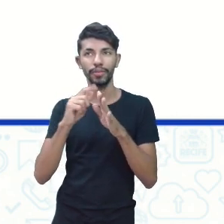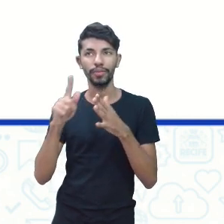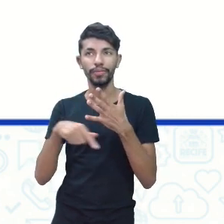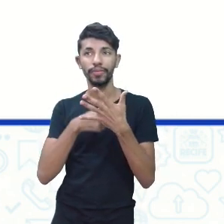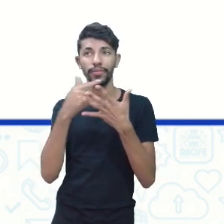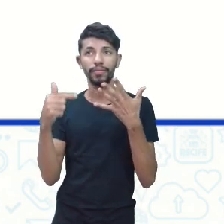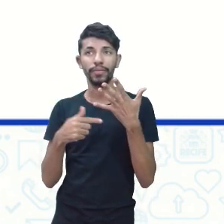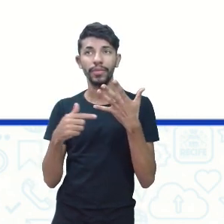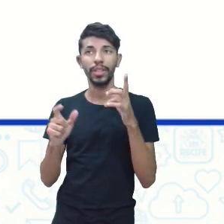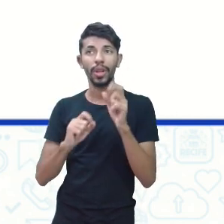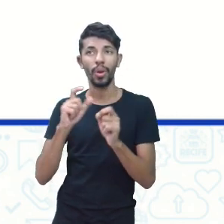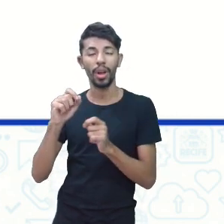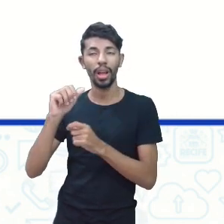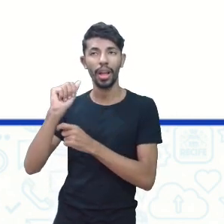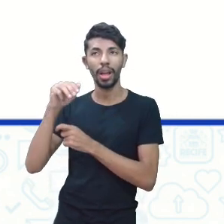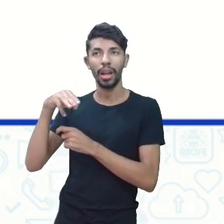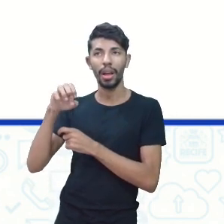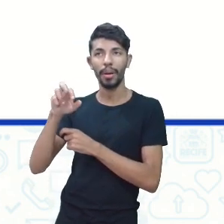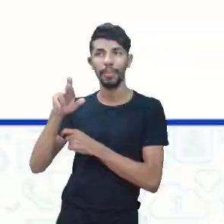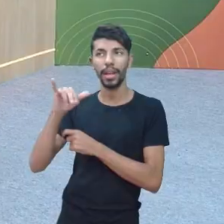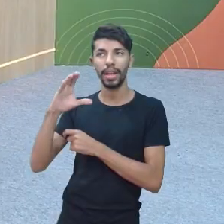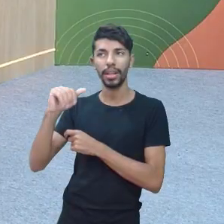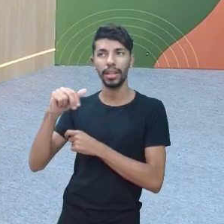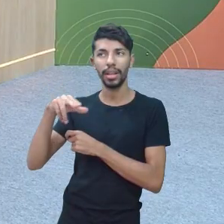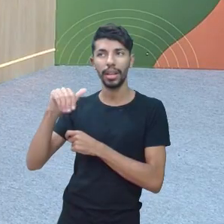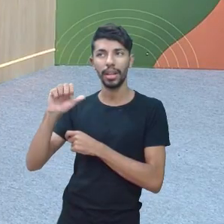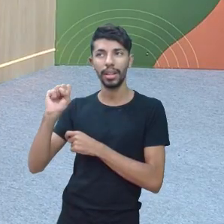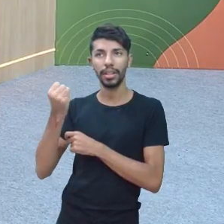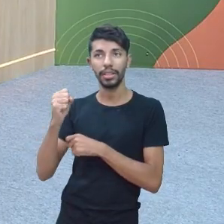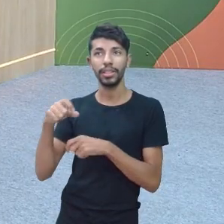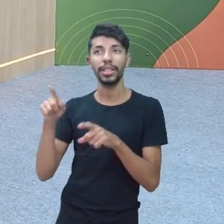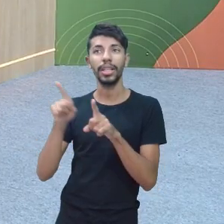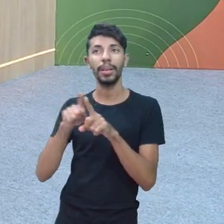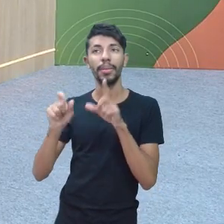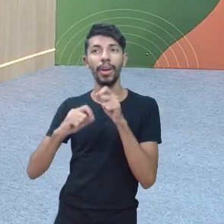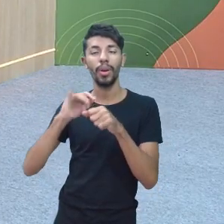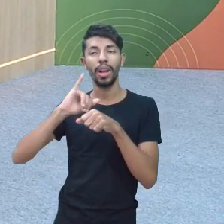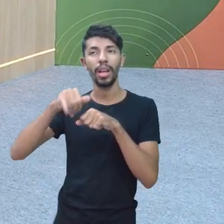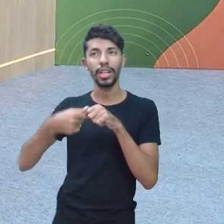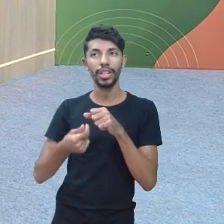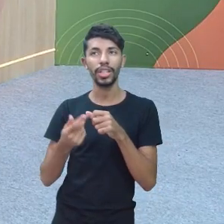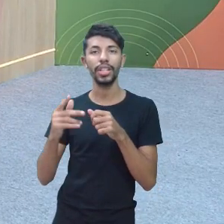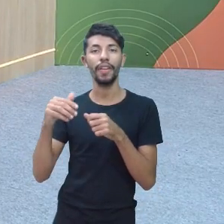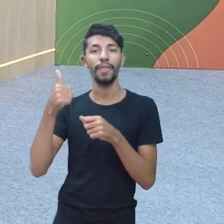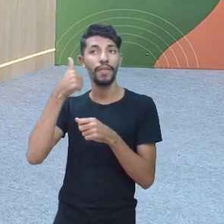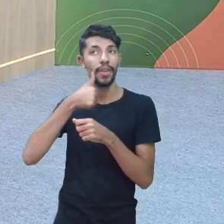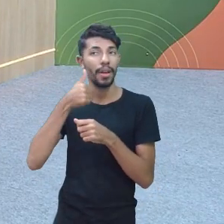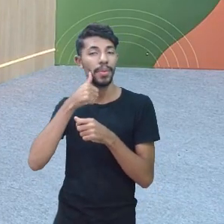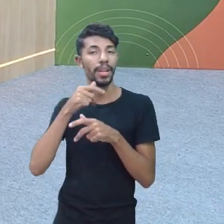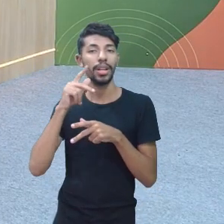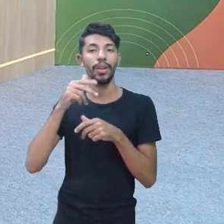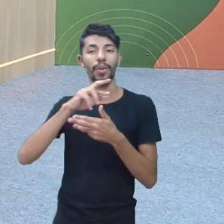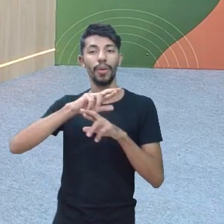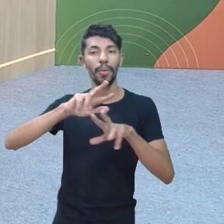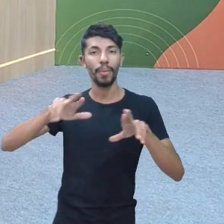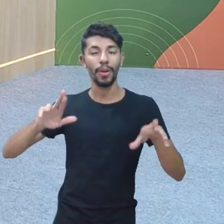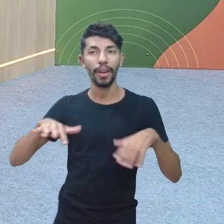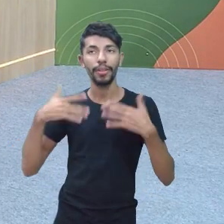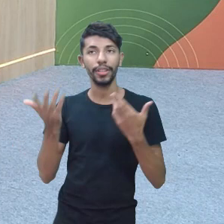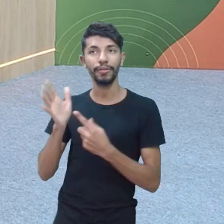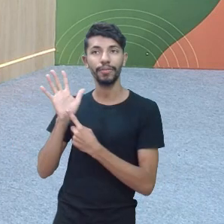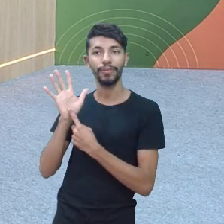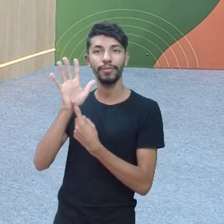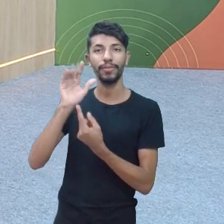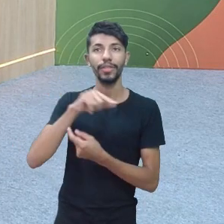gramatical adjetivo, também feminino no plural. Então, eu destaquei para vocês que existe